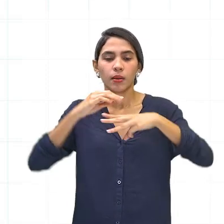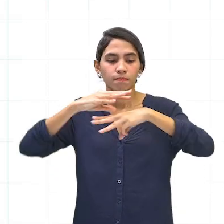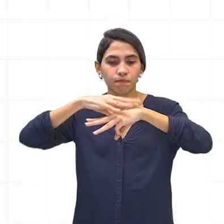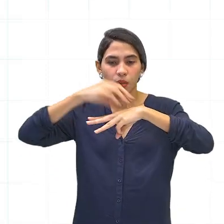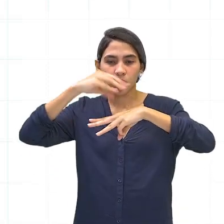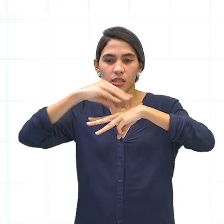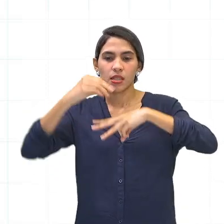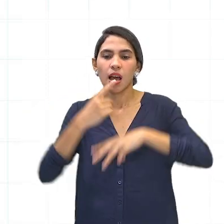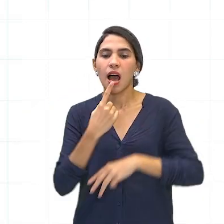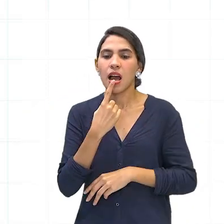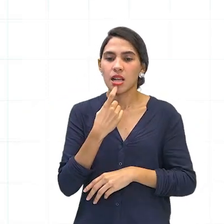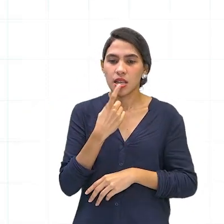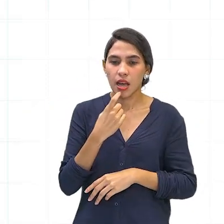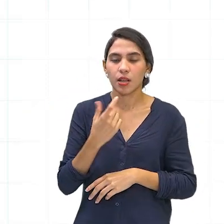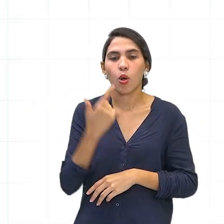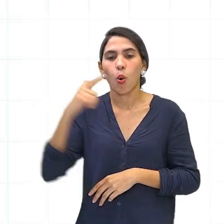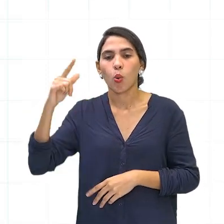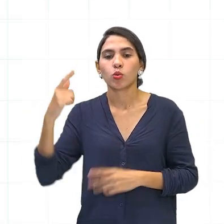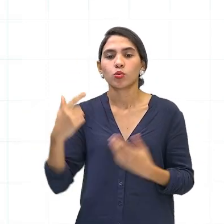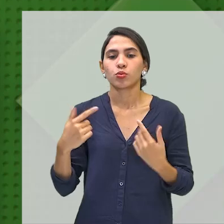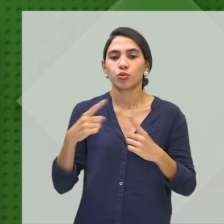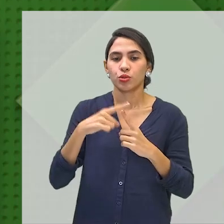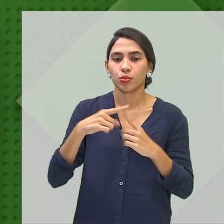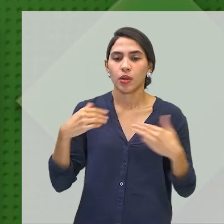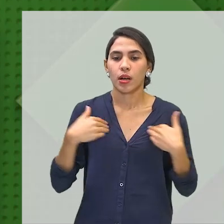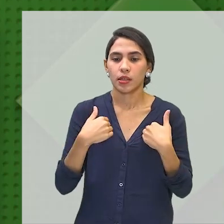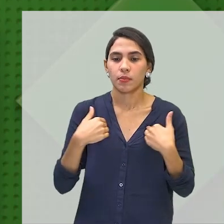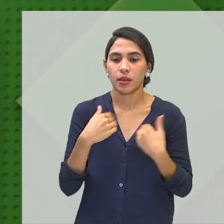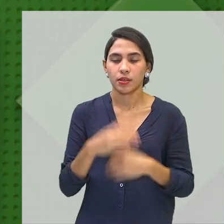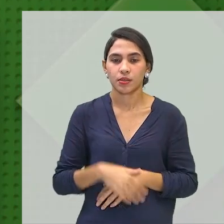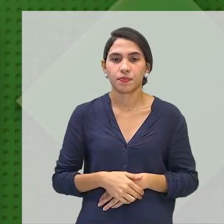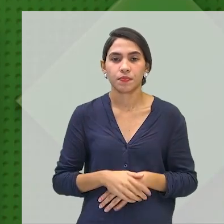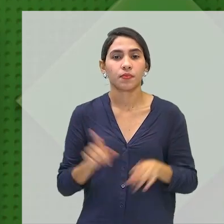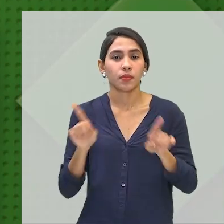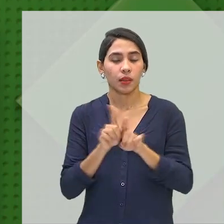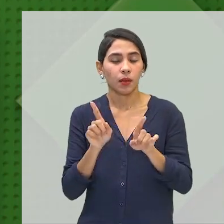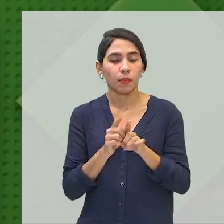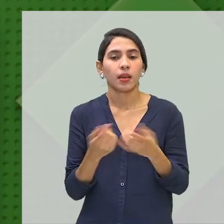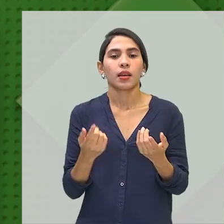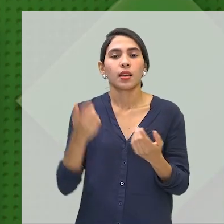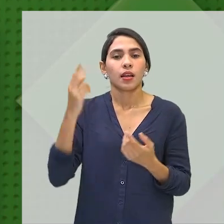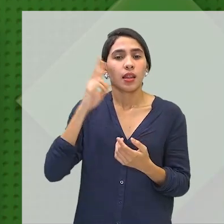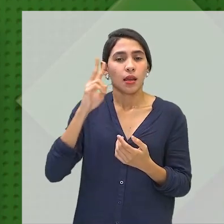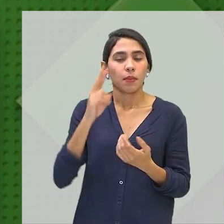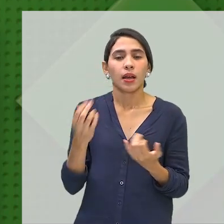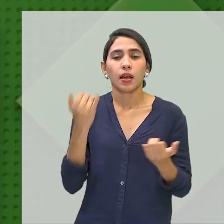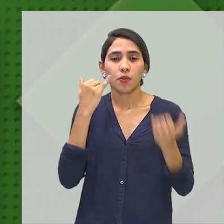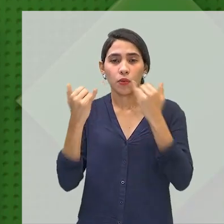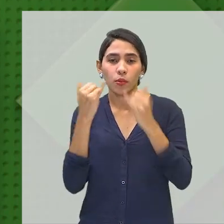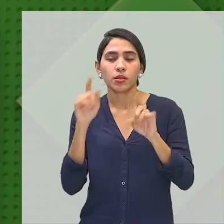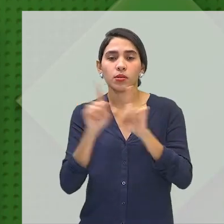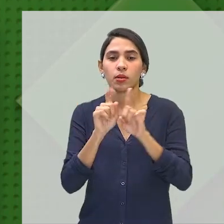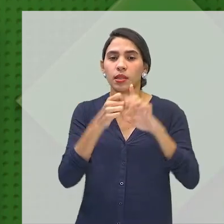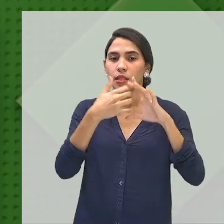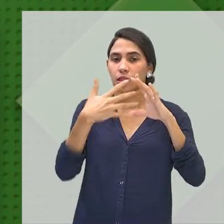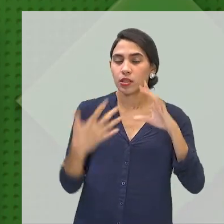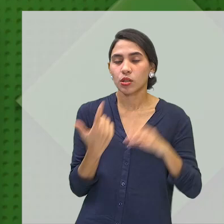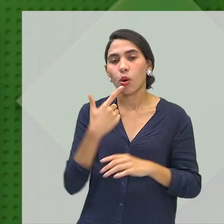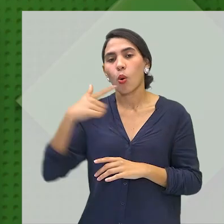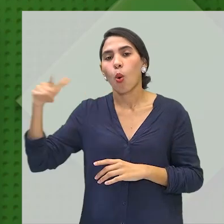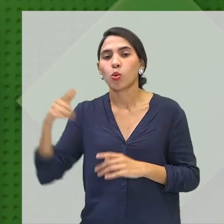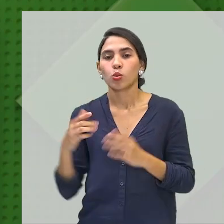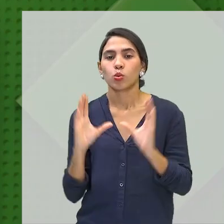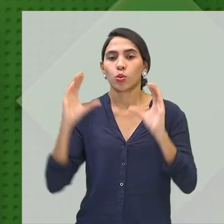outros animais. Vimos então aí os anelídeos e a gente vai relembrar agora mais informações e mais características de outro grupo